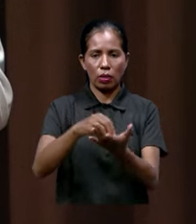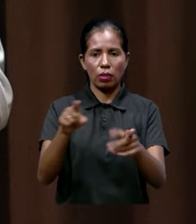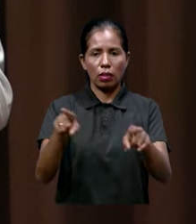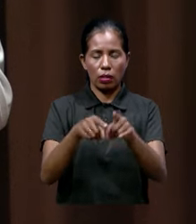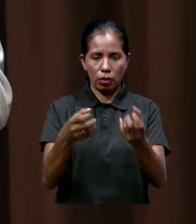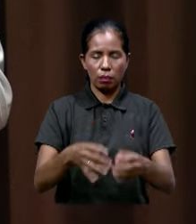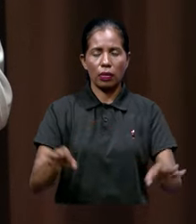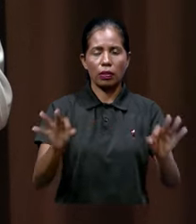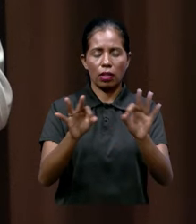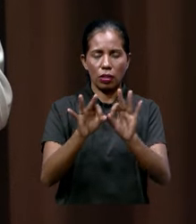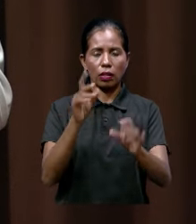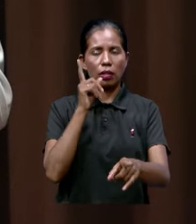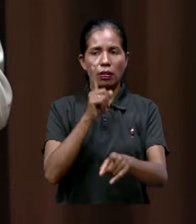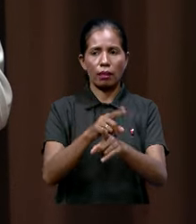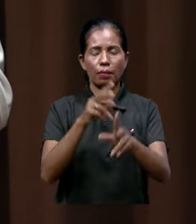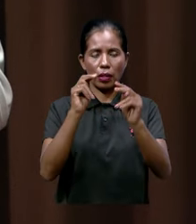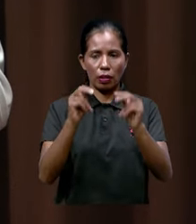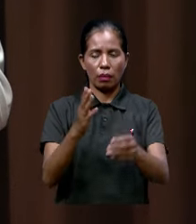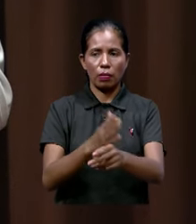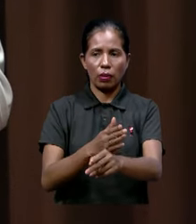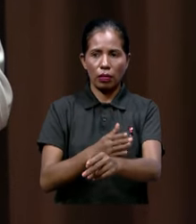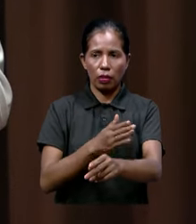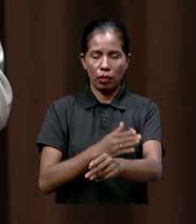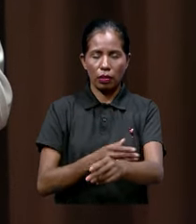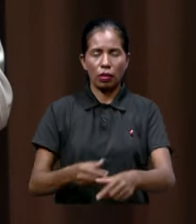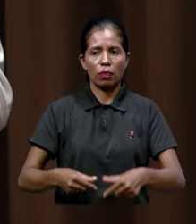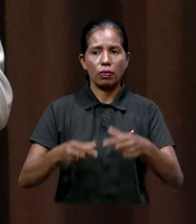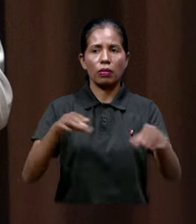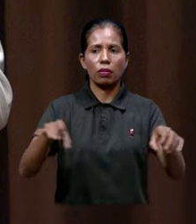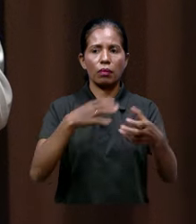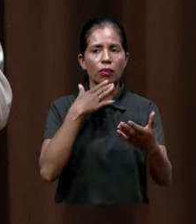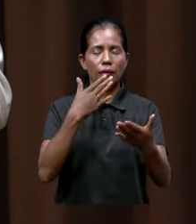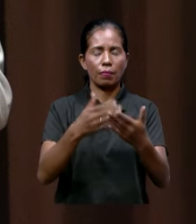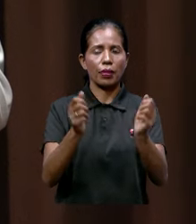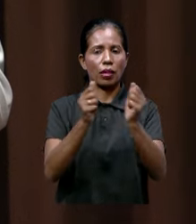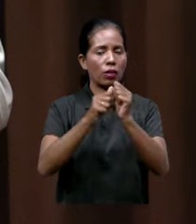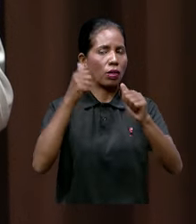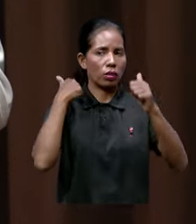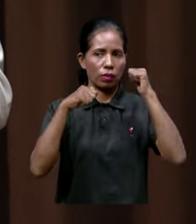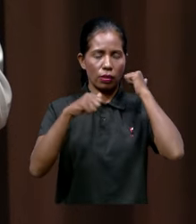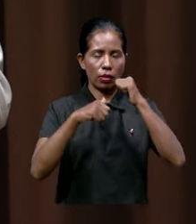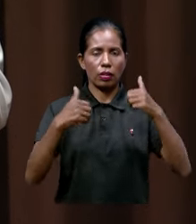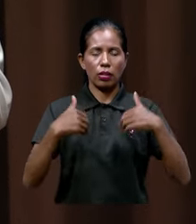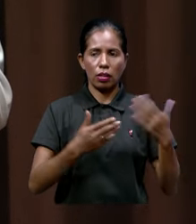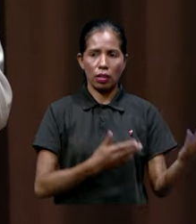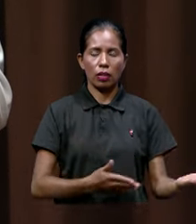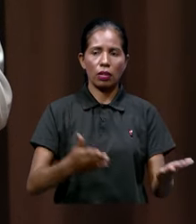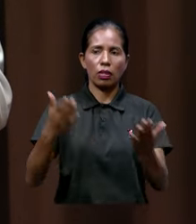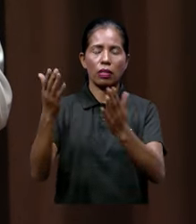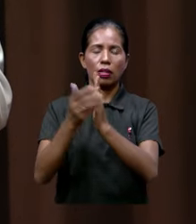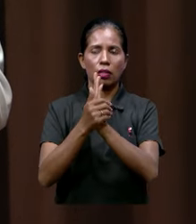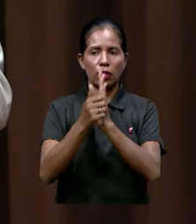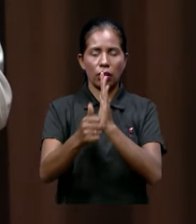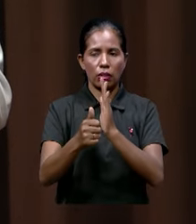E de nebem, maca ato bele promove prestação e daquele dia. A atividade da NEMA que se eleva a capacidade